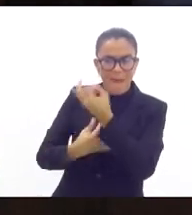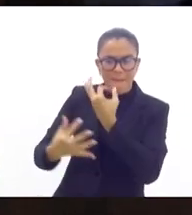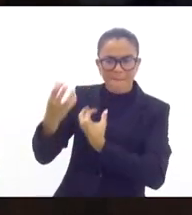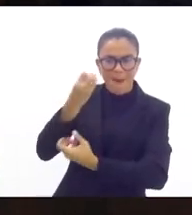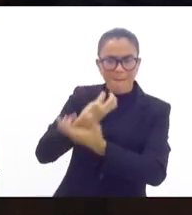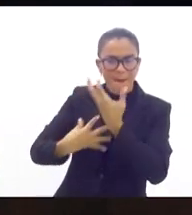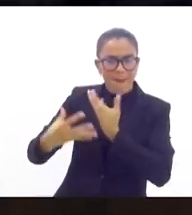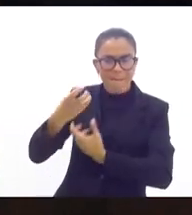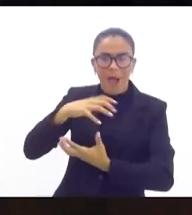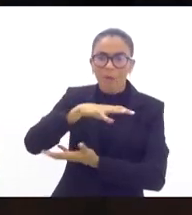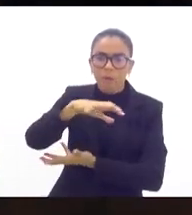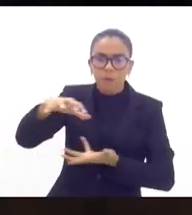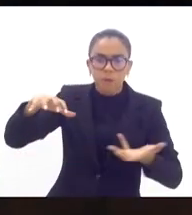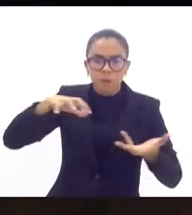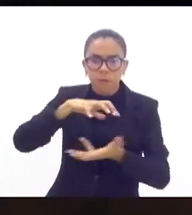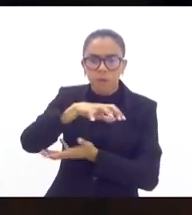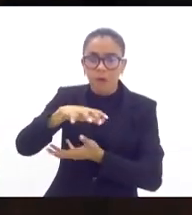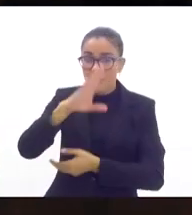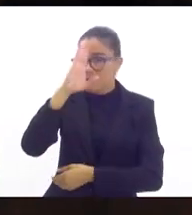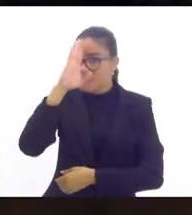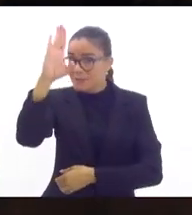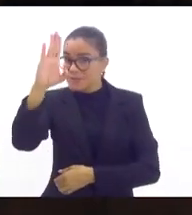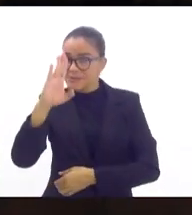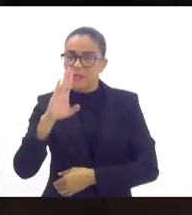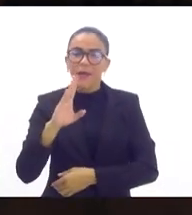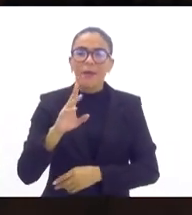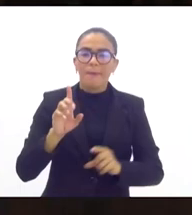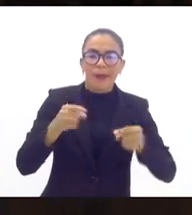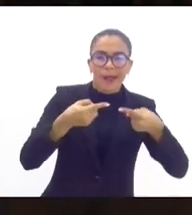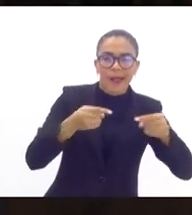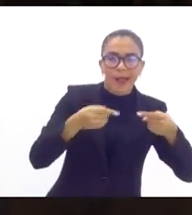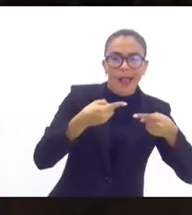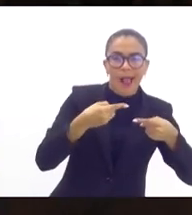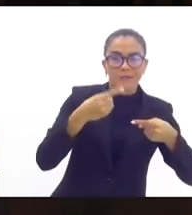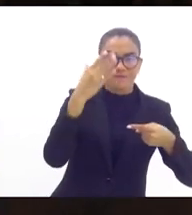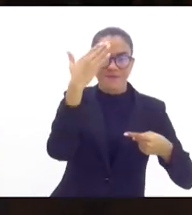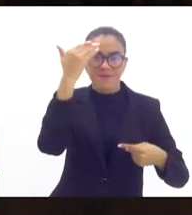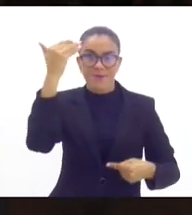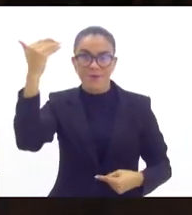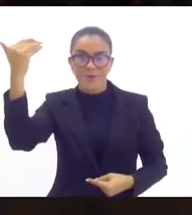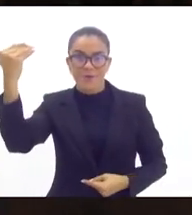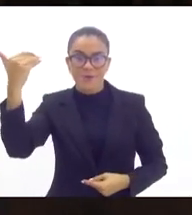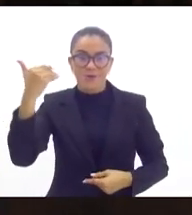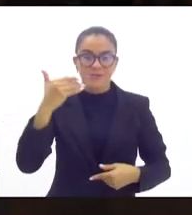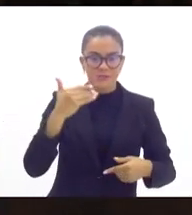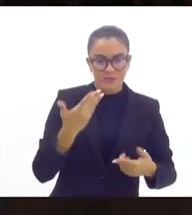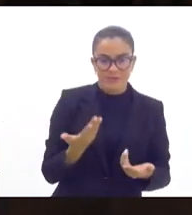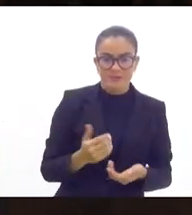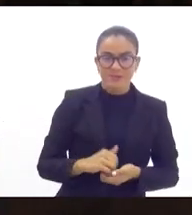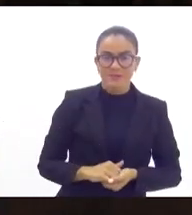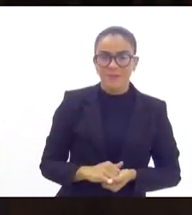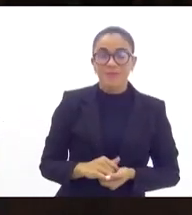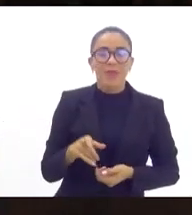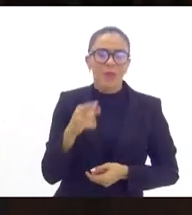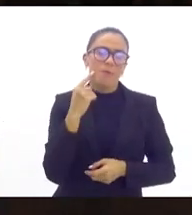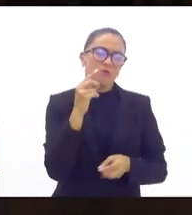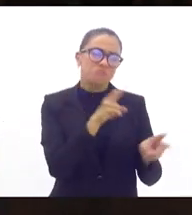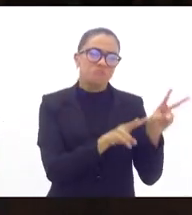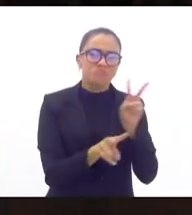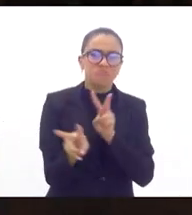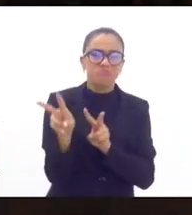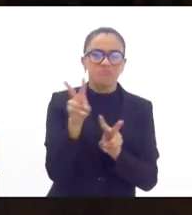desordem de quando principalmente na época dos clássicos no momento dos clássicos que tem no Maracanã eu posso observar